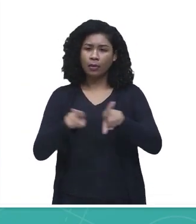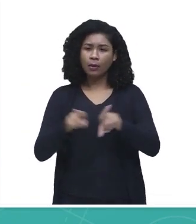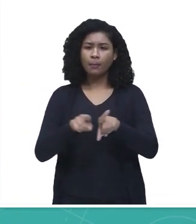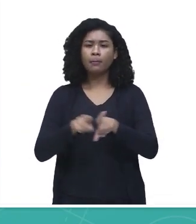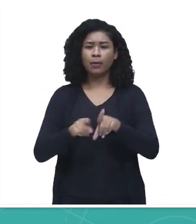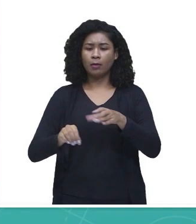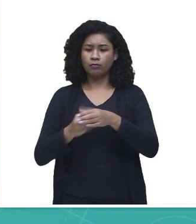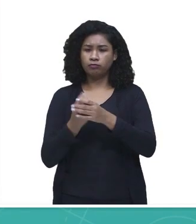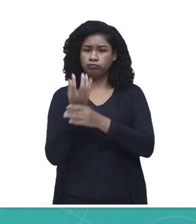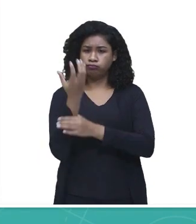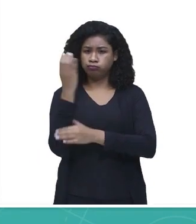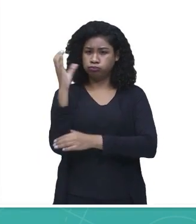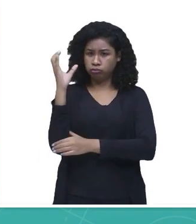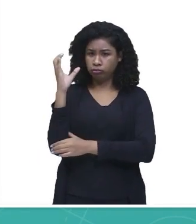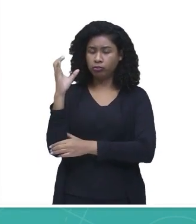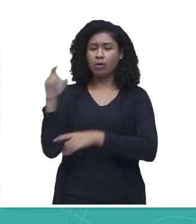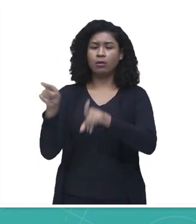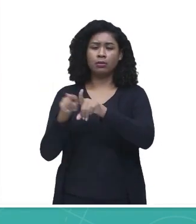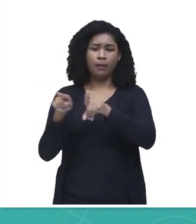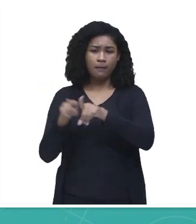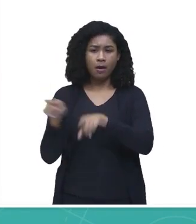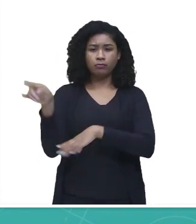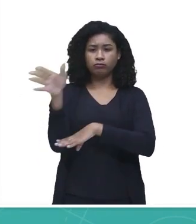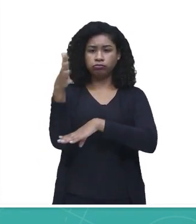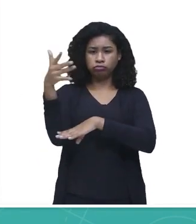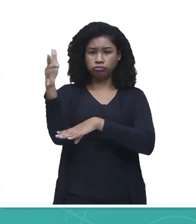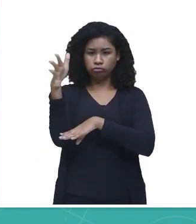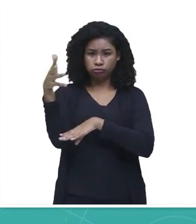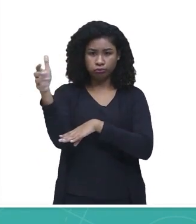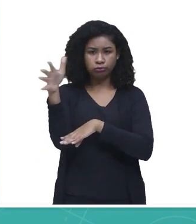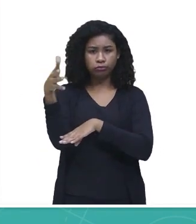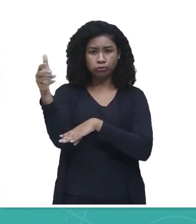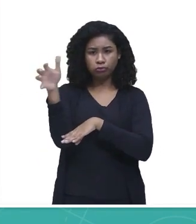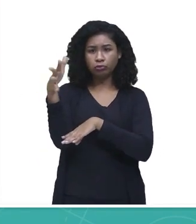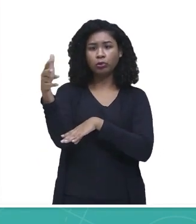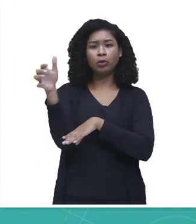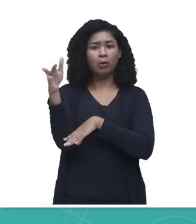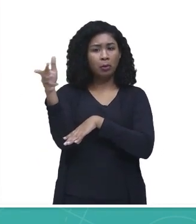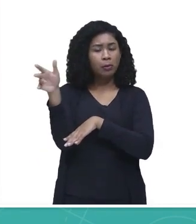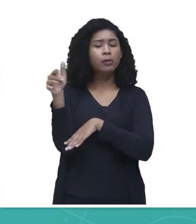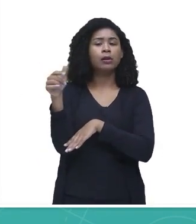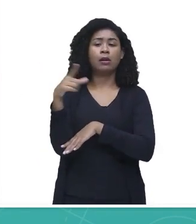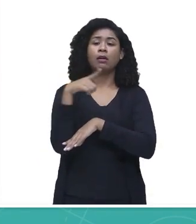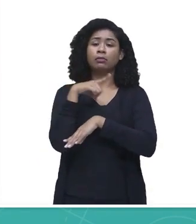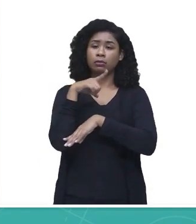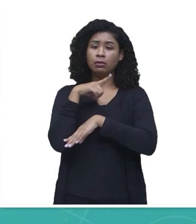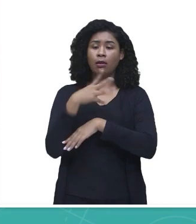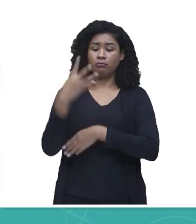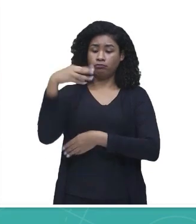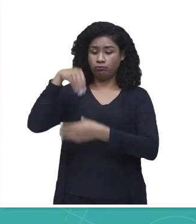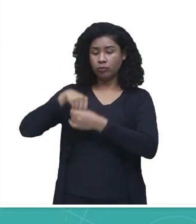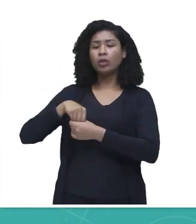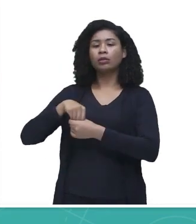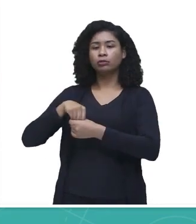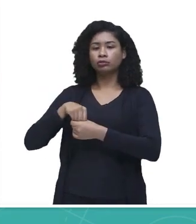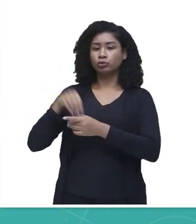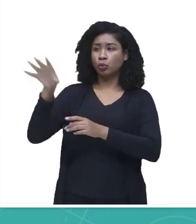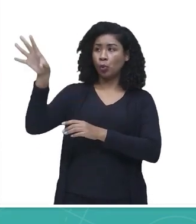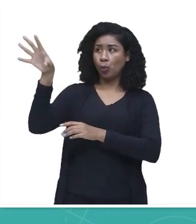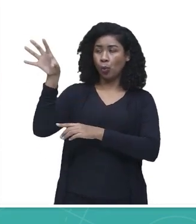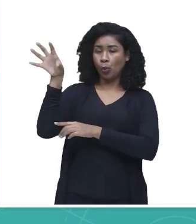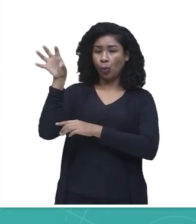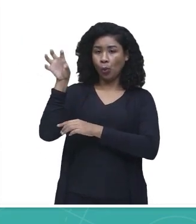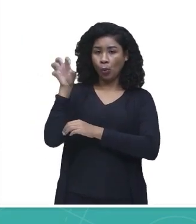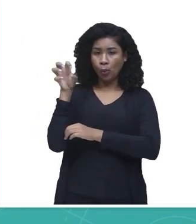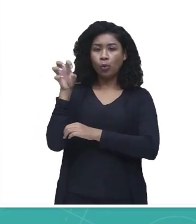o processo da fotossíntese, né? Então, é um processo ali que a gente viu um pouco resumido, né? Em que a